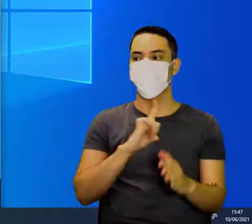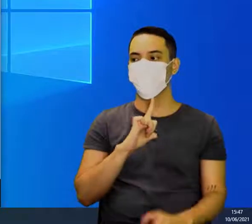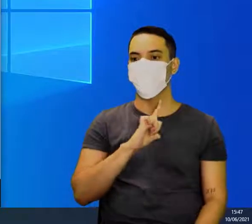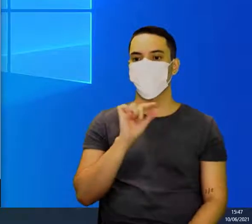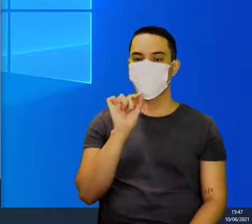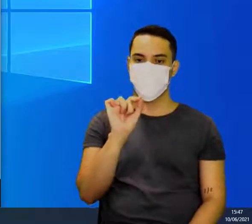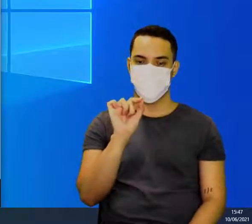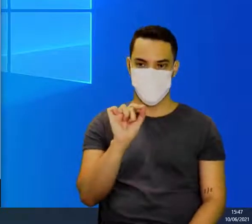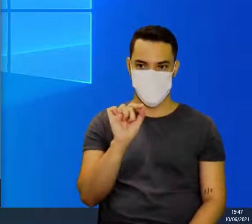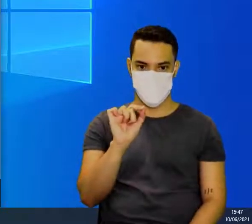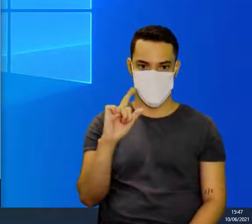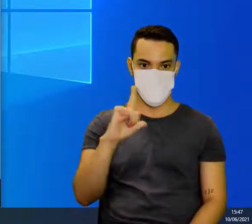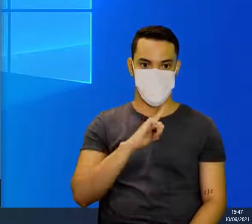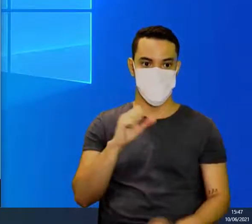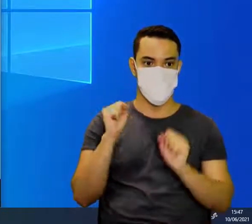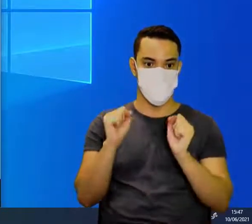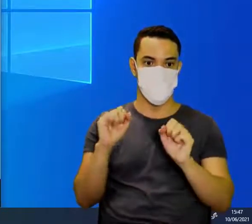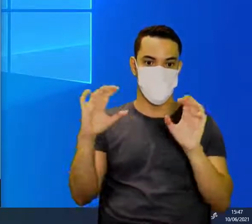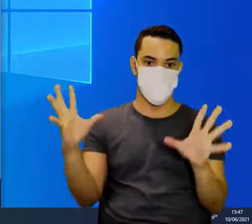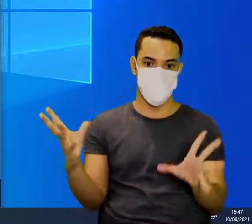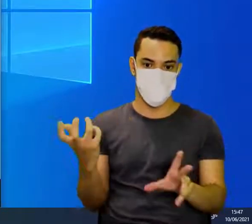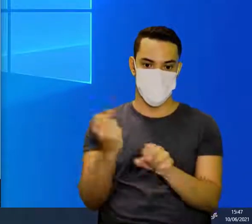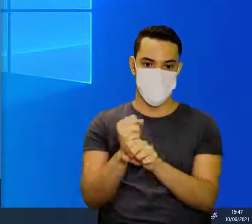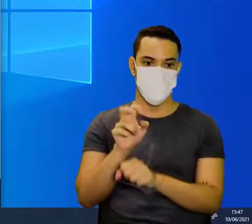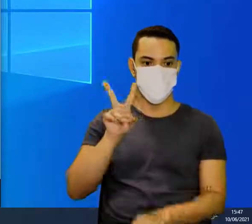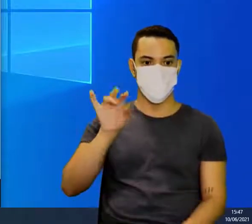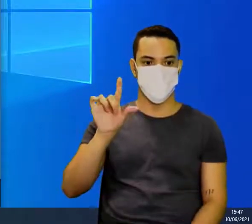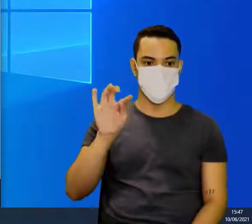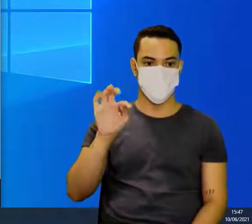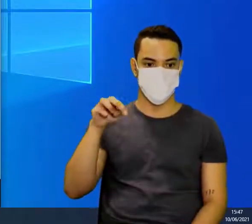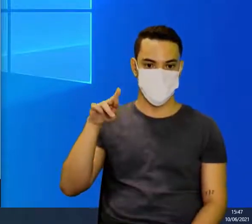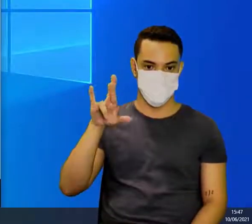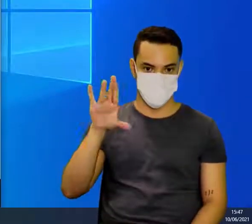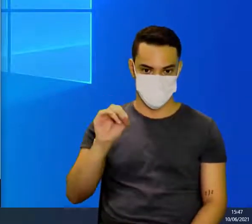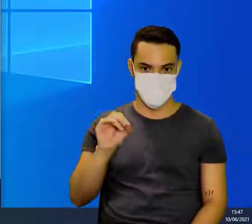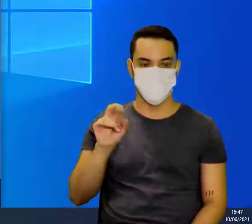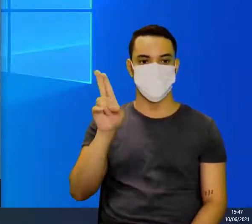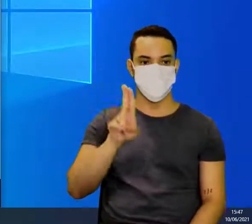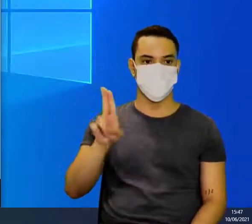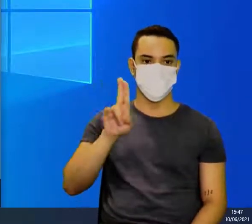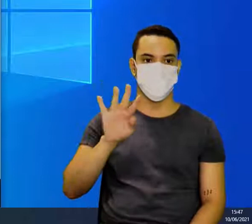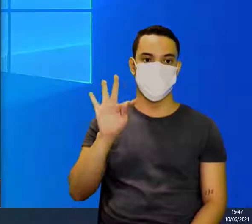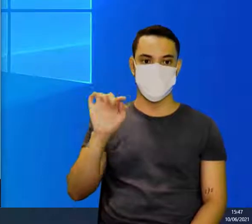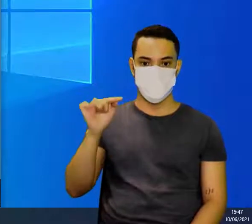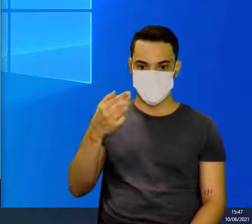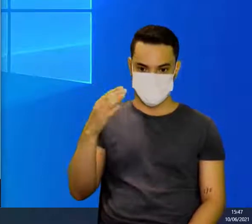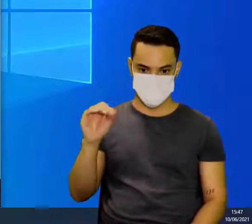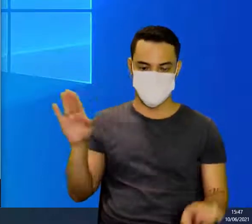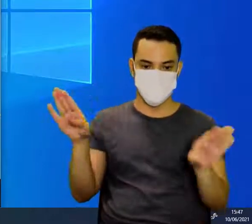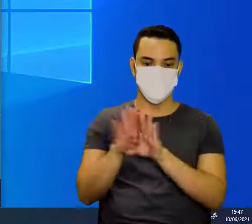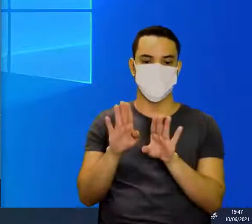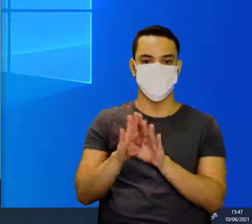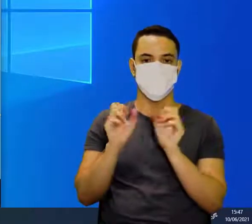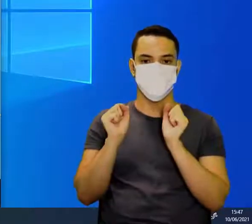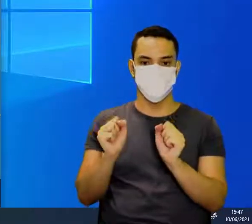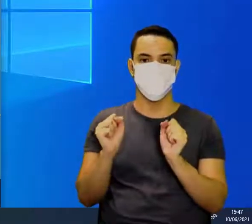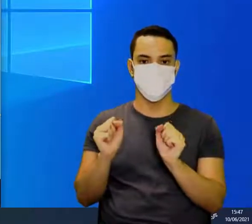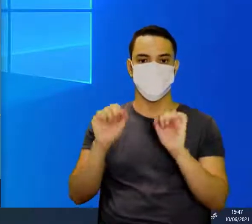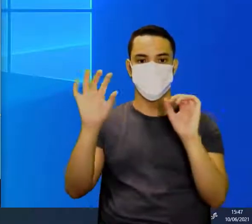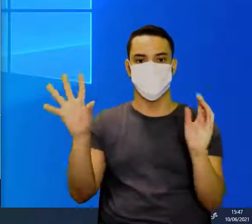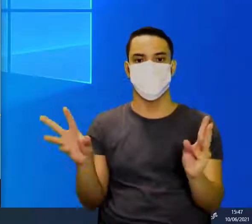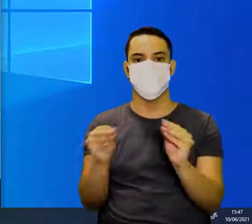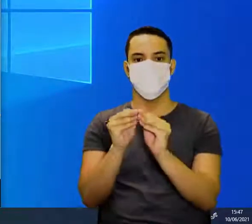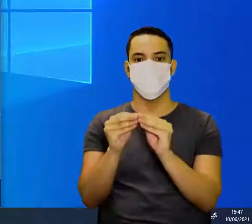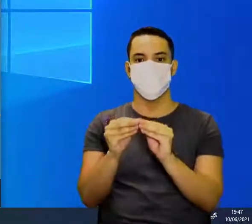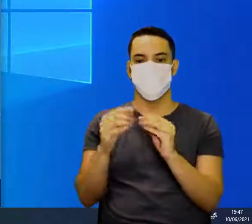temos, ó, eu posso medir, colocar um voltímetro para medir tensão. E aqui eu posso colocar as